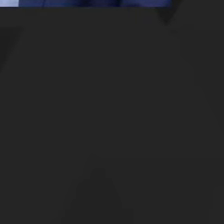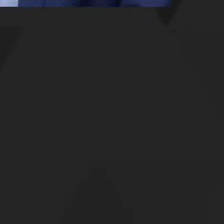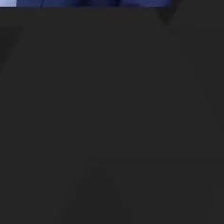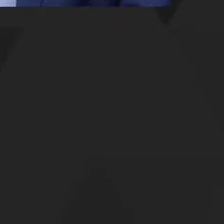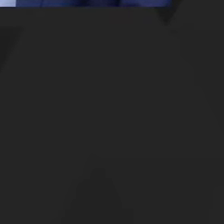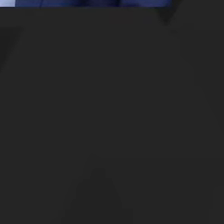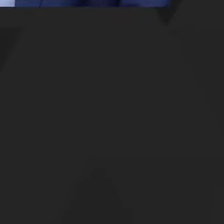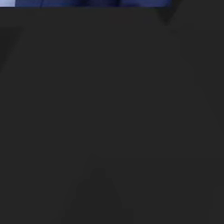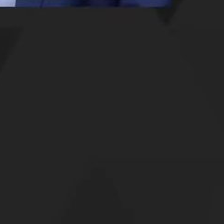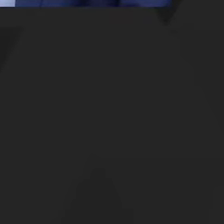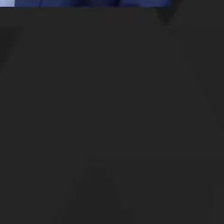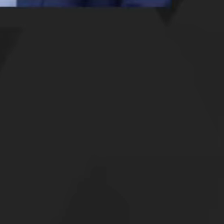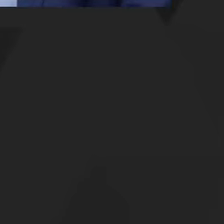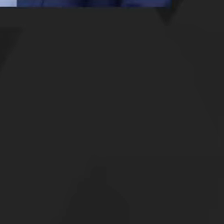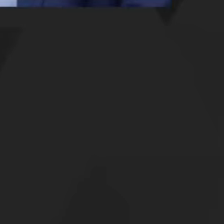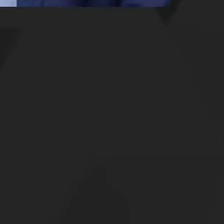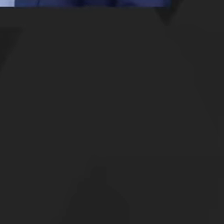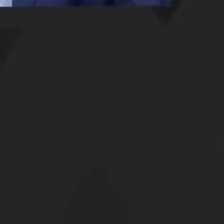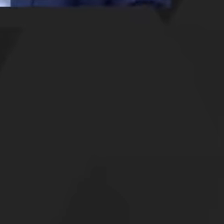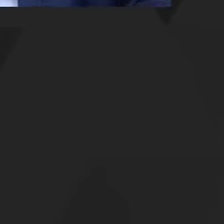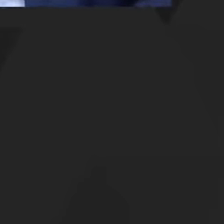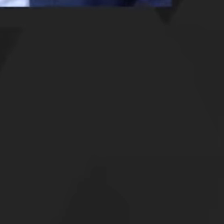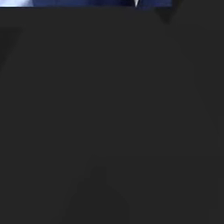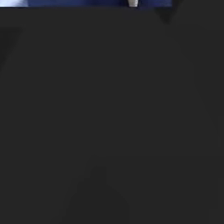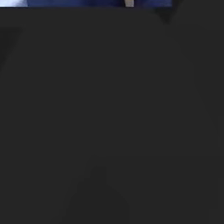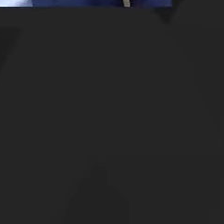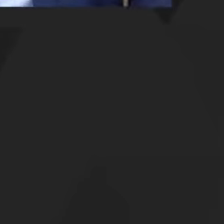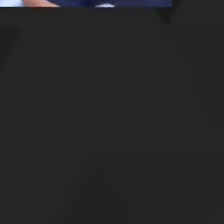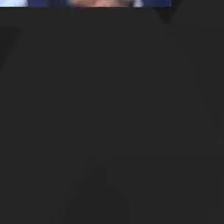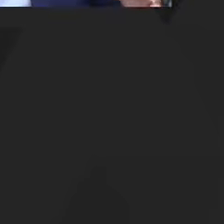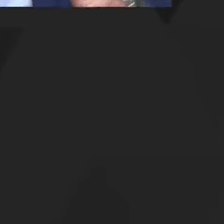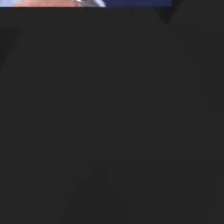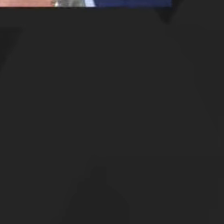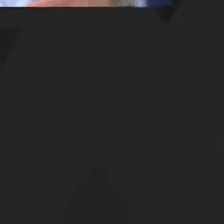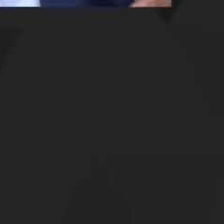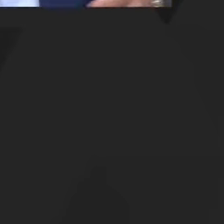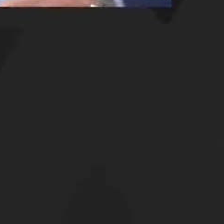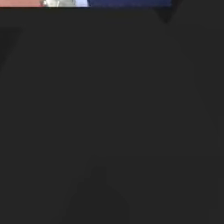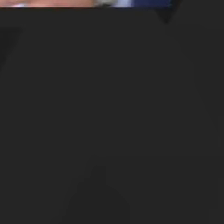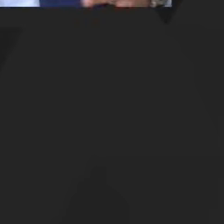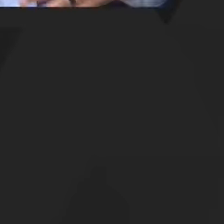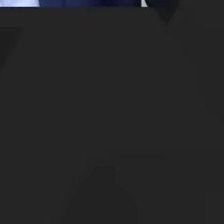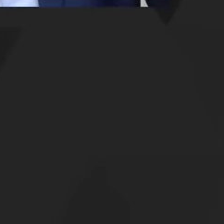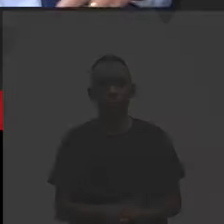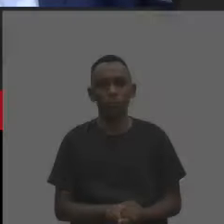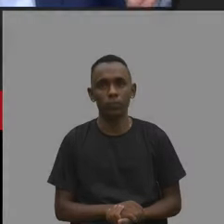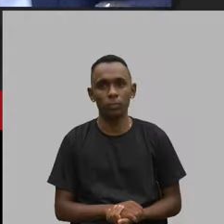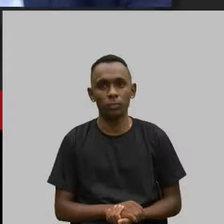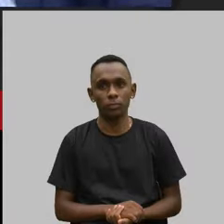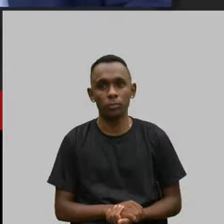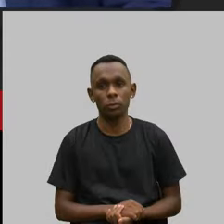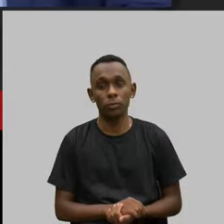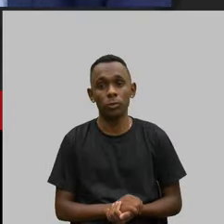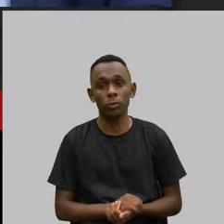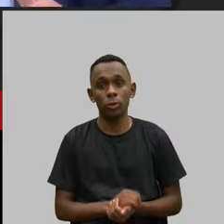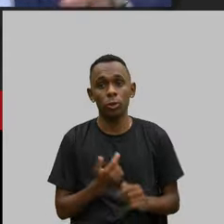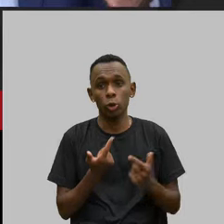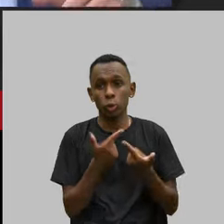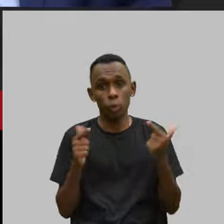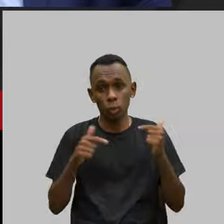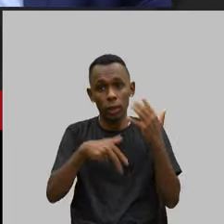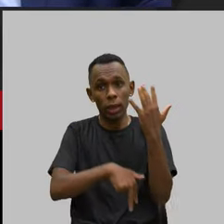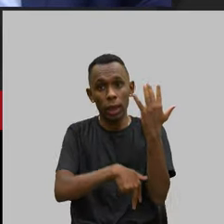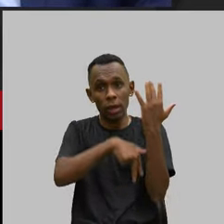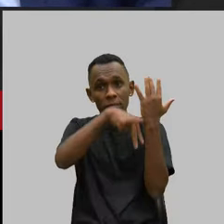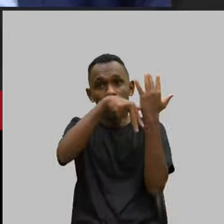administrativa e hoje nós chegamos então Nessa situação a ponto de nós não termos disponíveis e